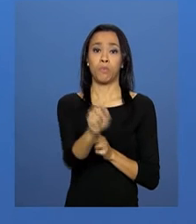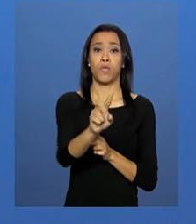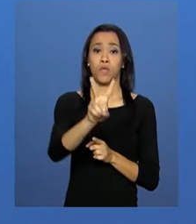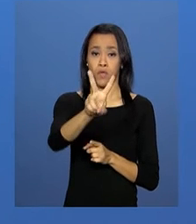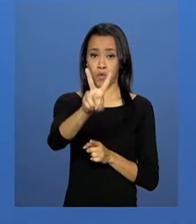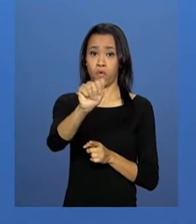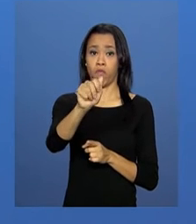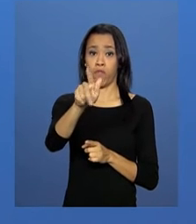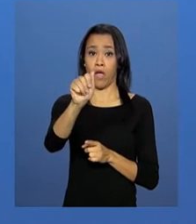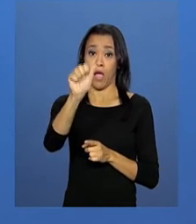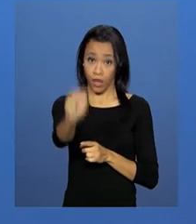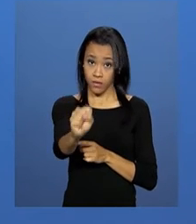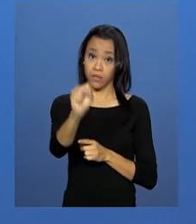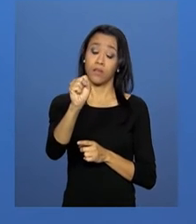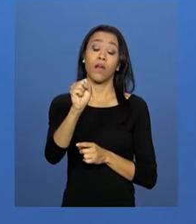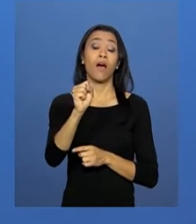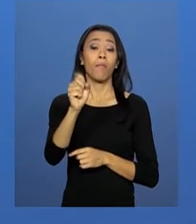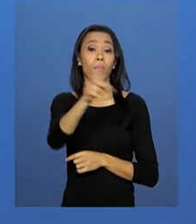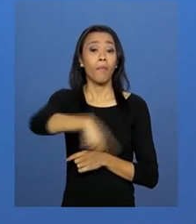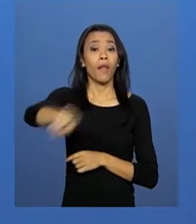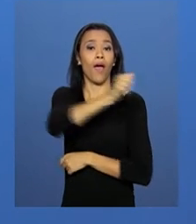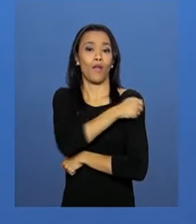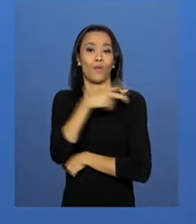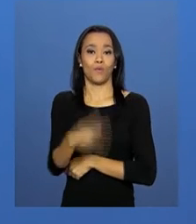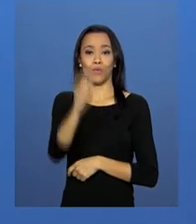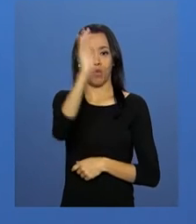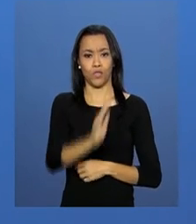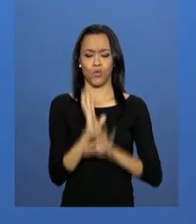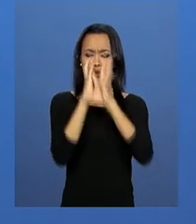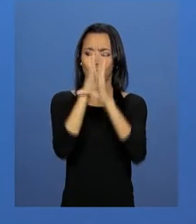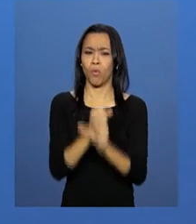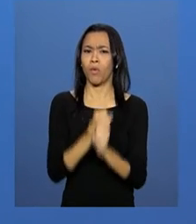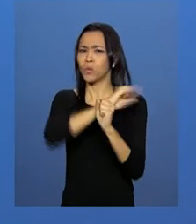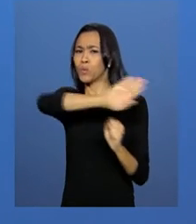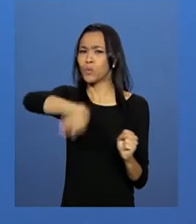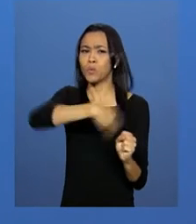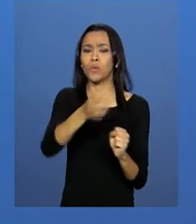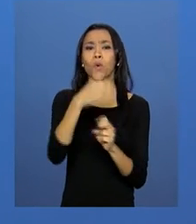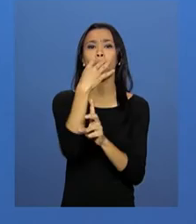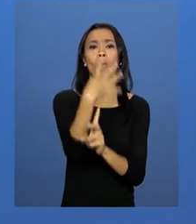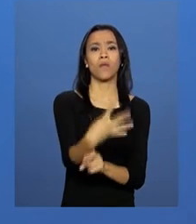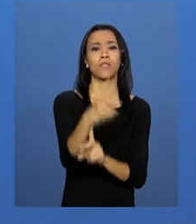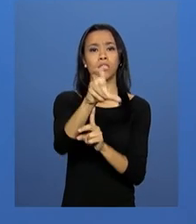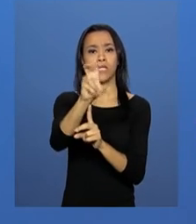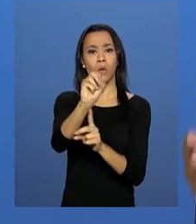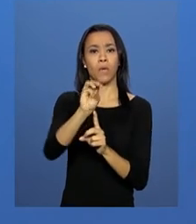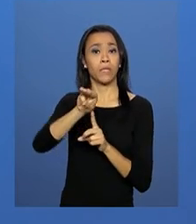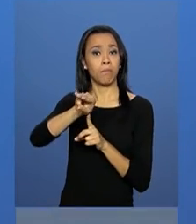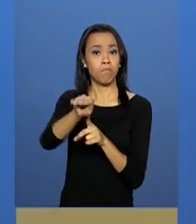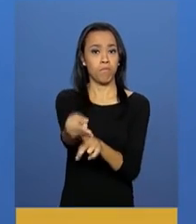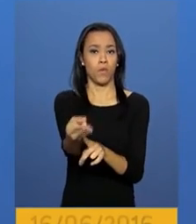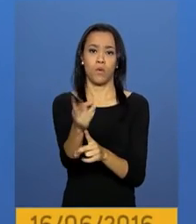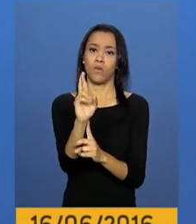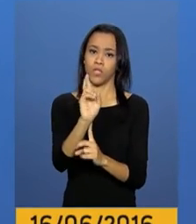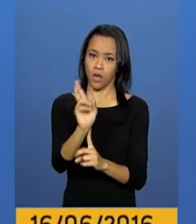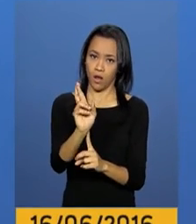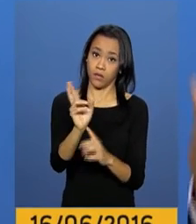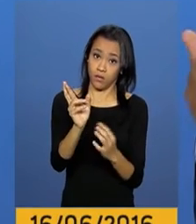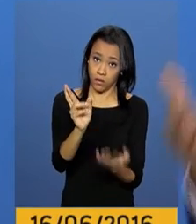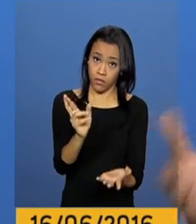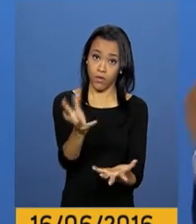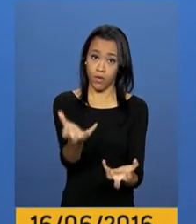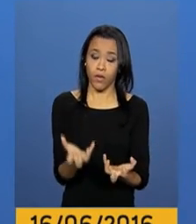para estudantes brasileiros com investimento total de 450 milhões de reais. Então, eu quero aqui